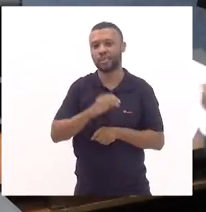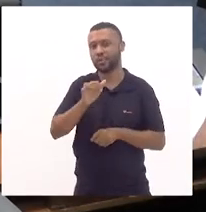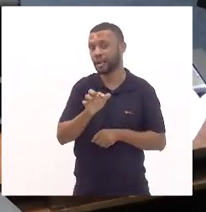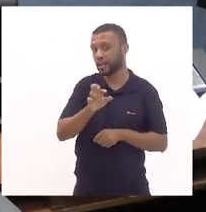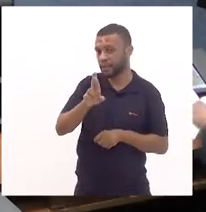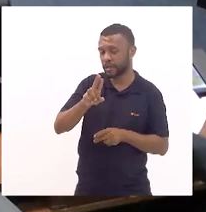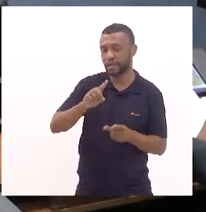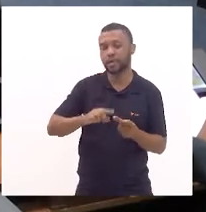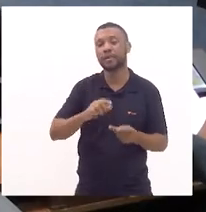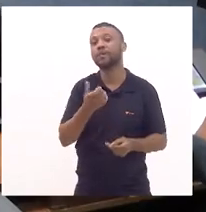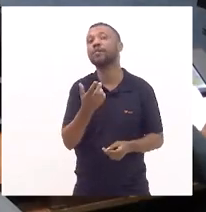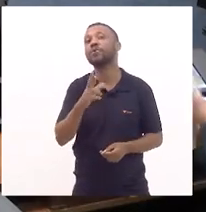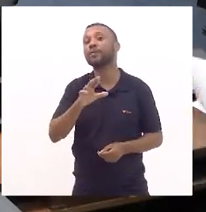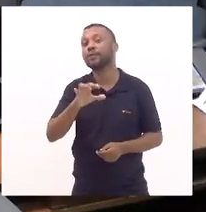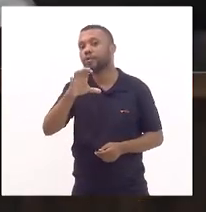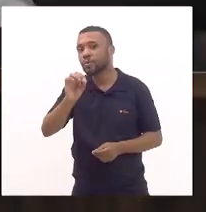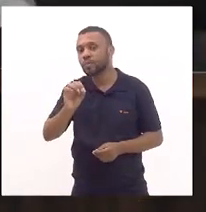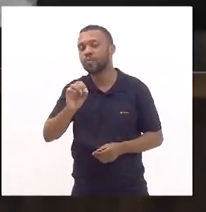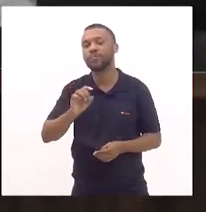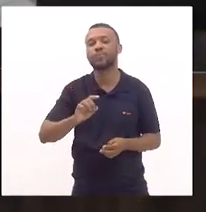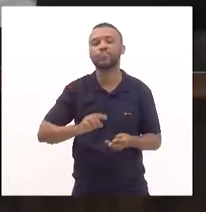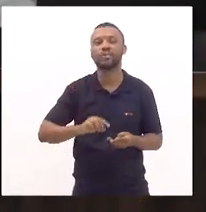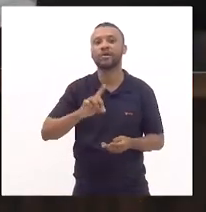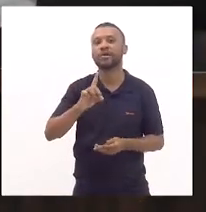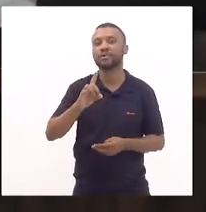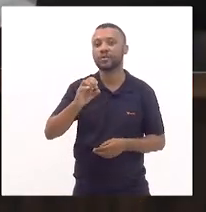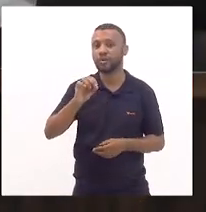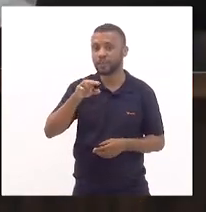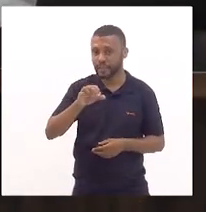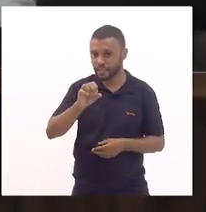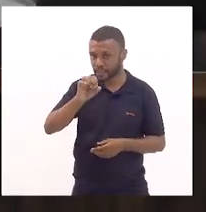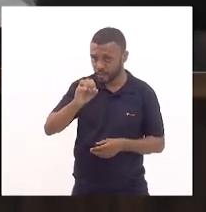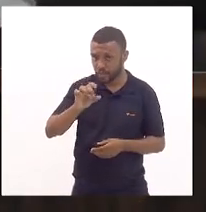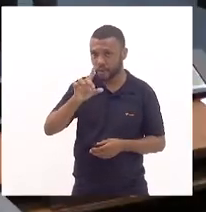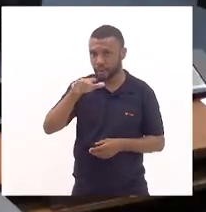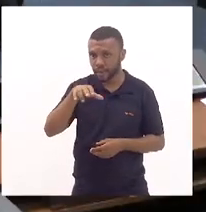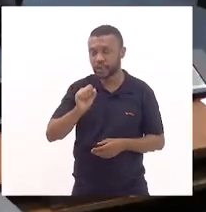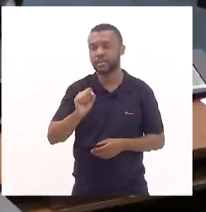Júnior do primeiro, Dionísio Lins do primeiro. Hein?